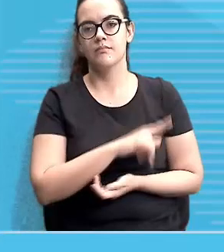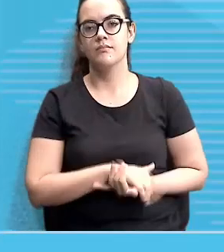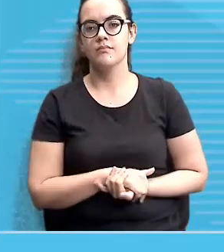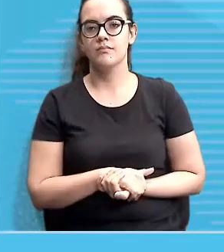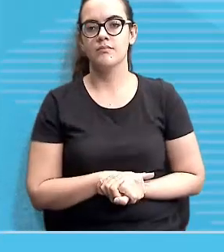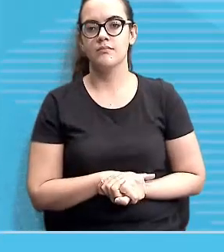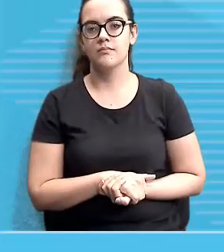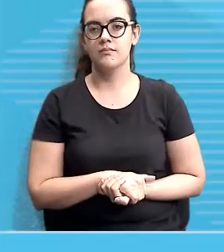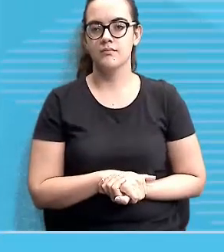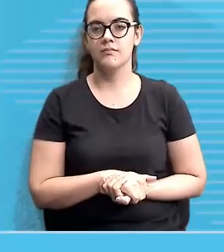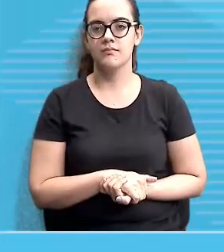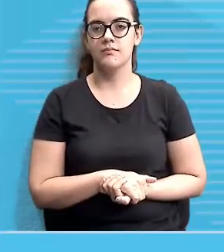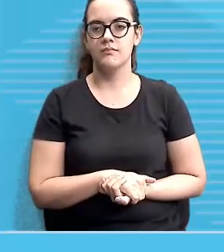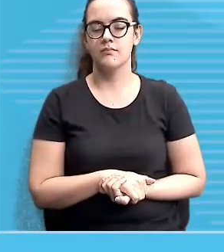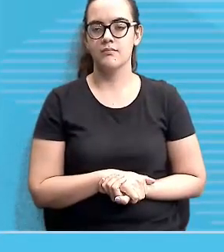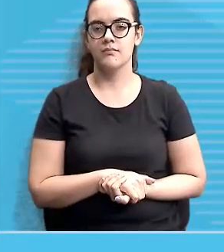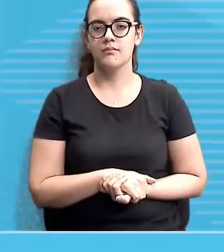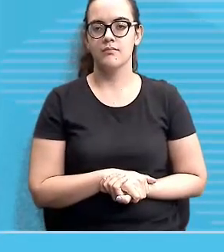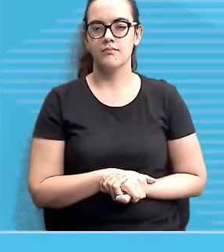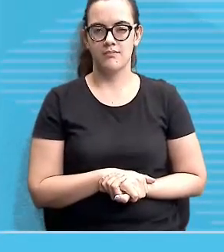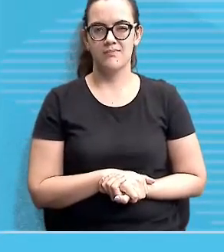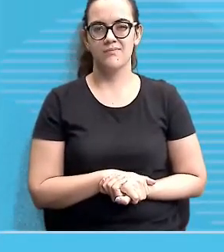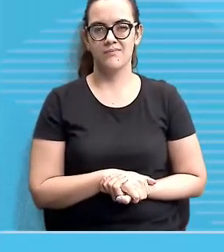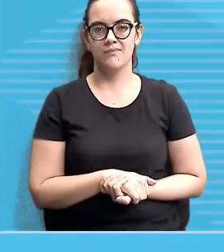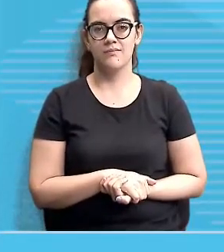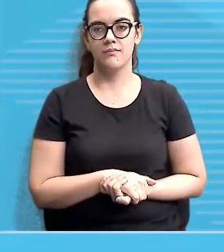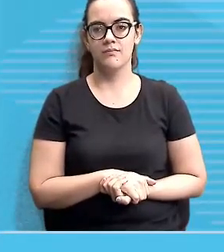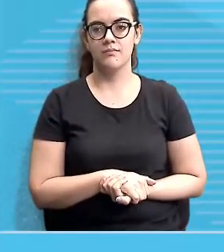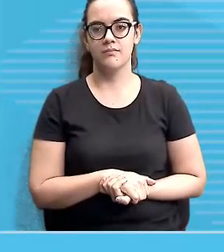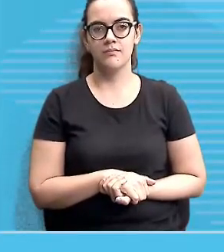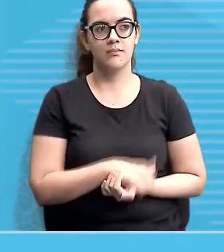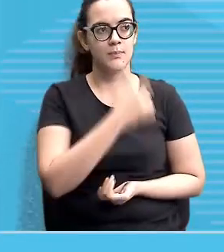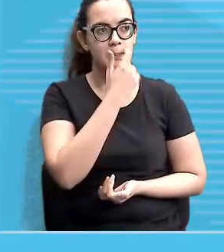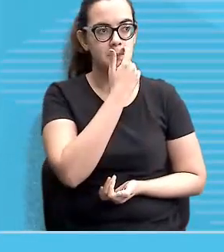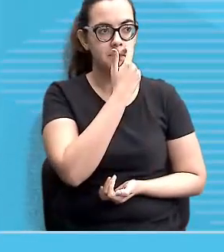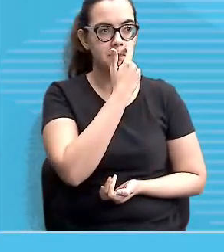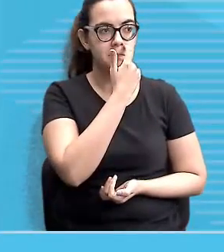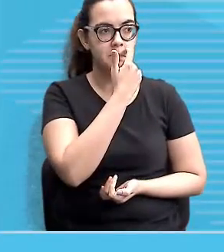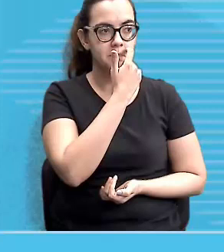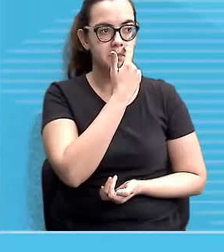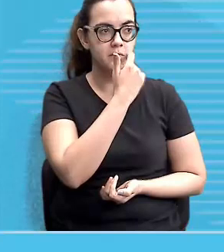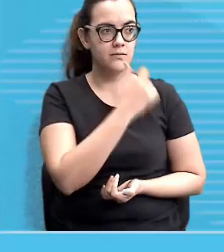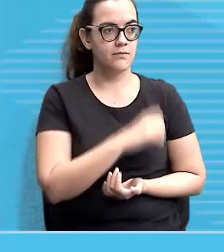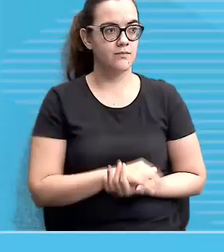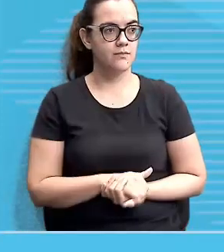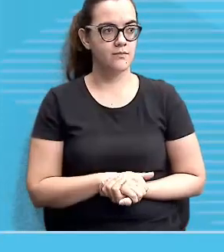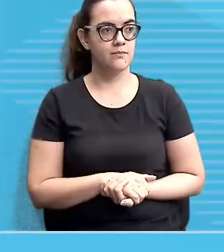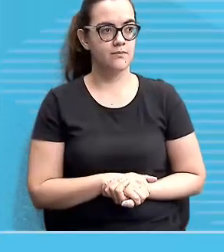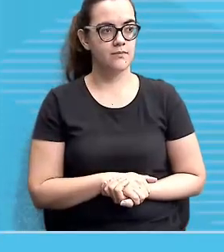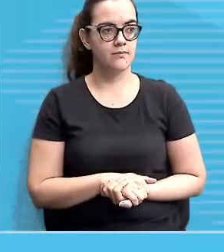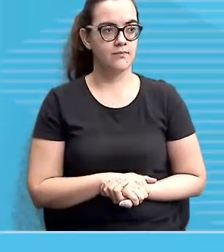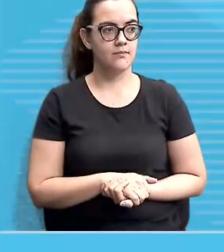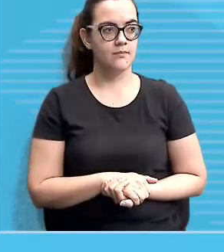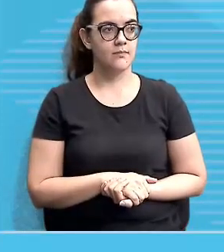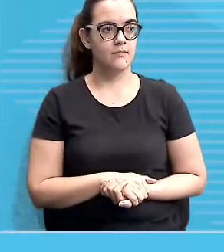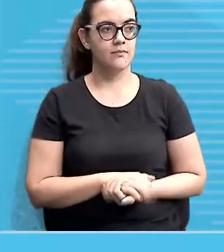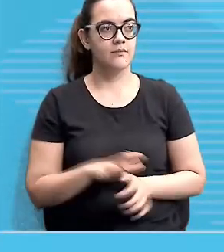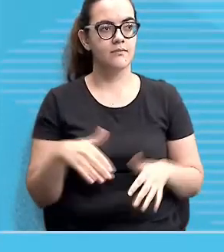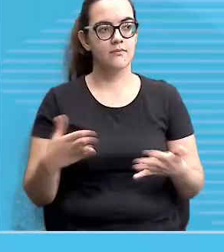a CEF tens vai olhar a unidade dele do calor